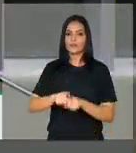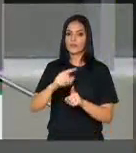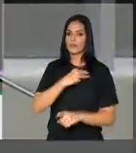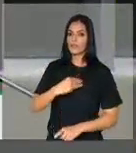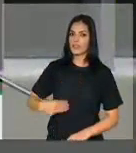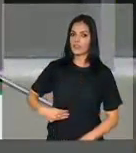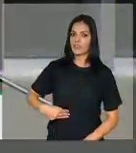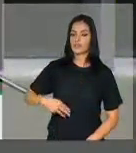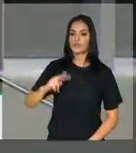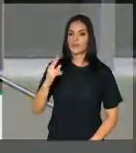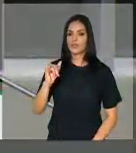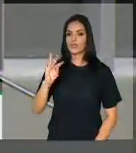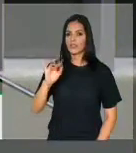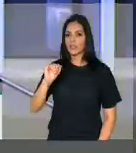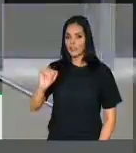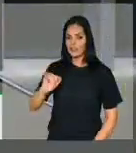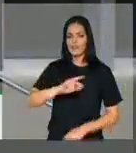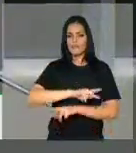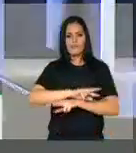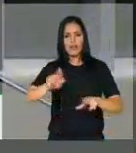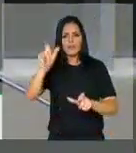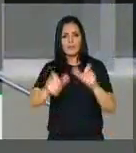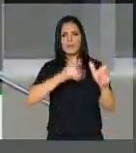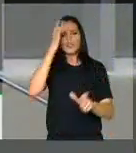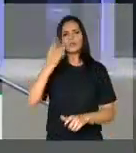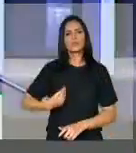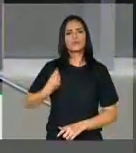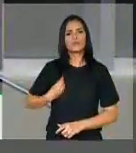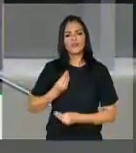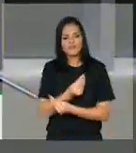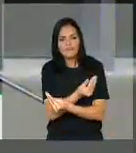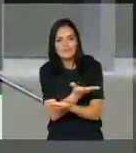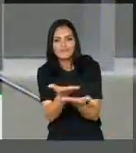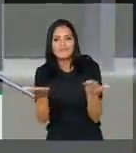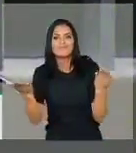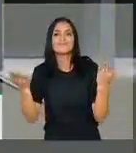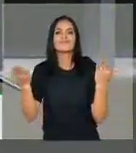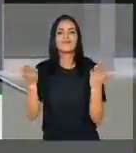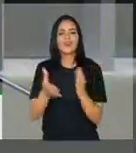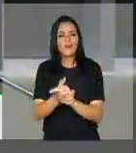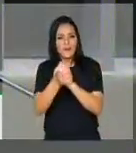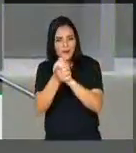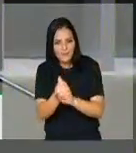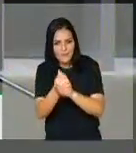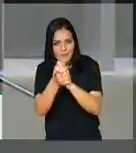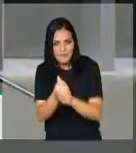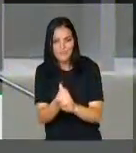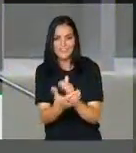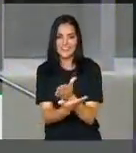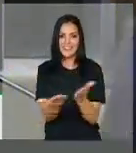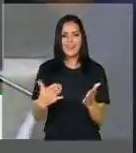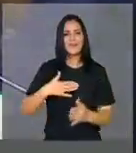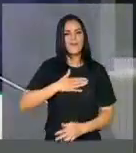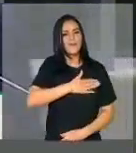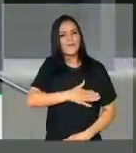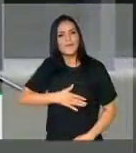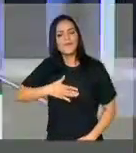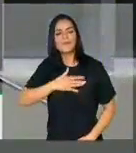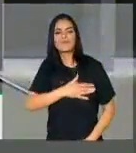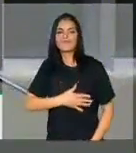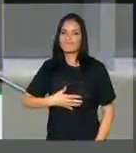Itaí, dentre outros, recebam os meus cumprimentos. É uma